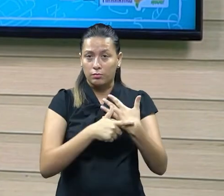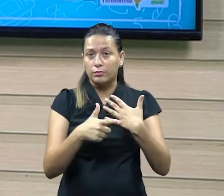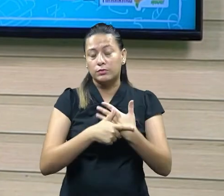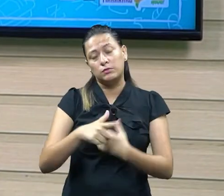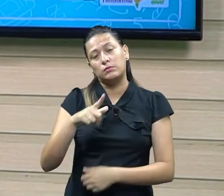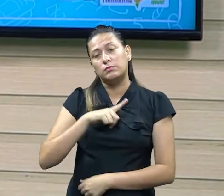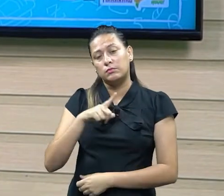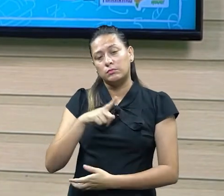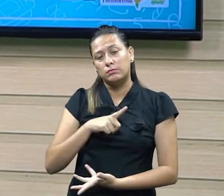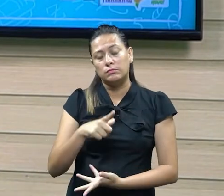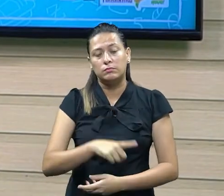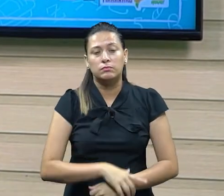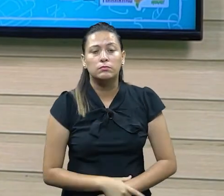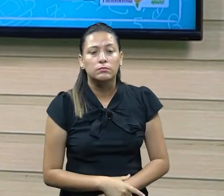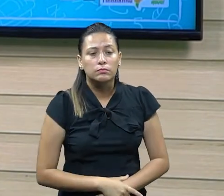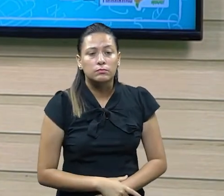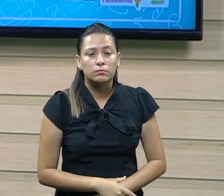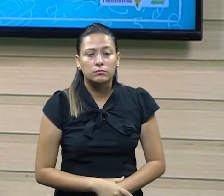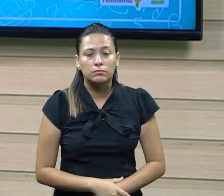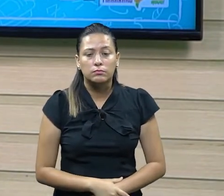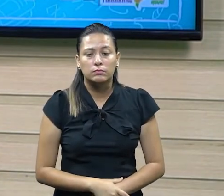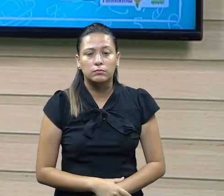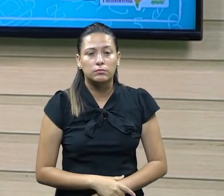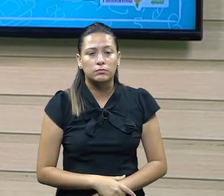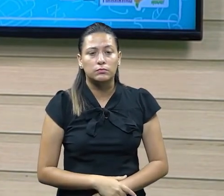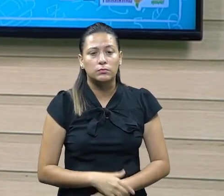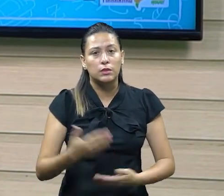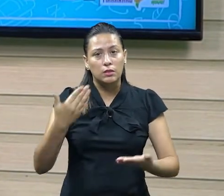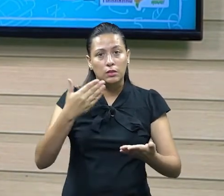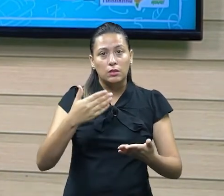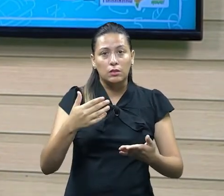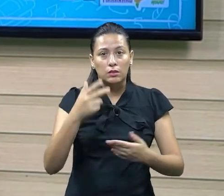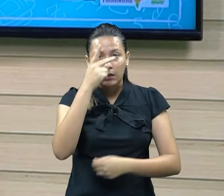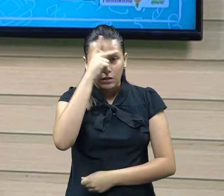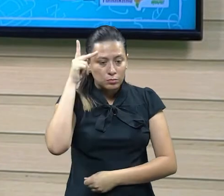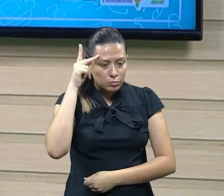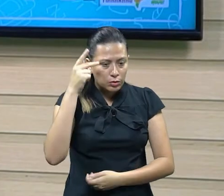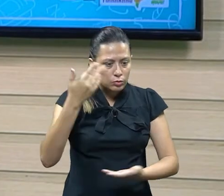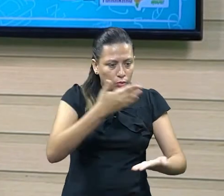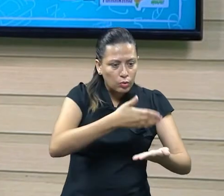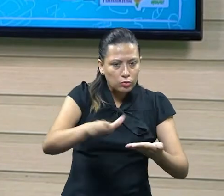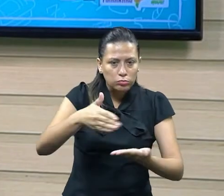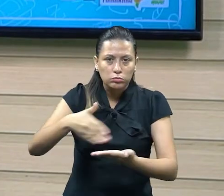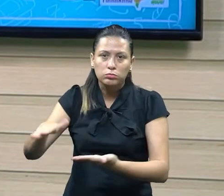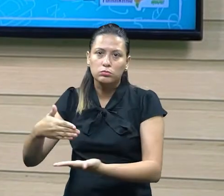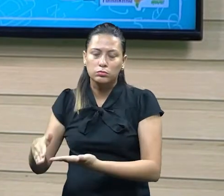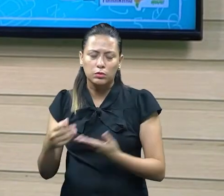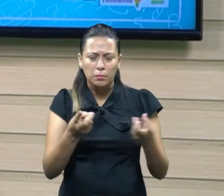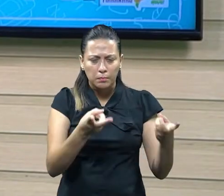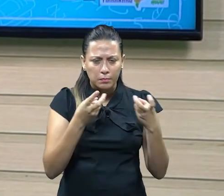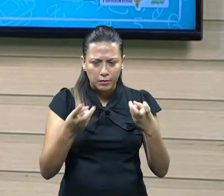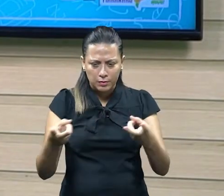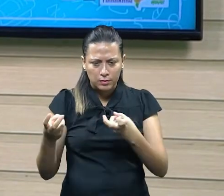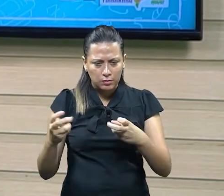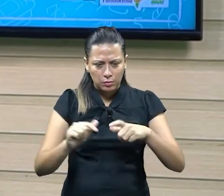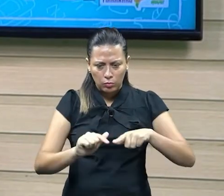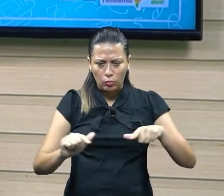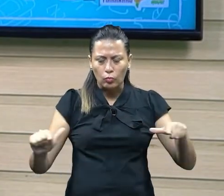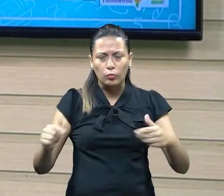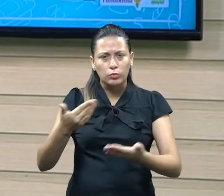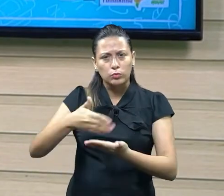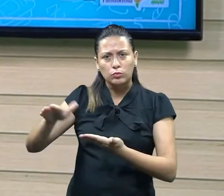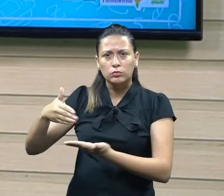função e tirar todo mundo daquela área e verificar se todo mundo saiu, para